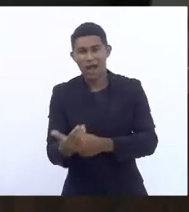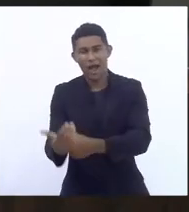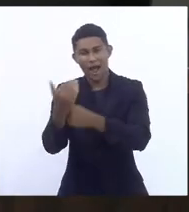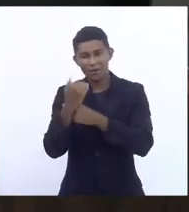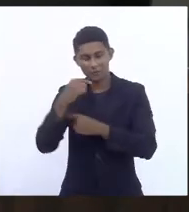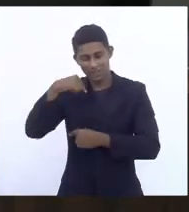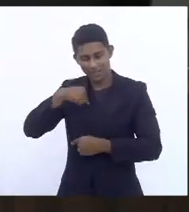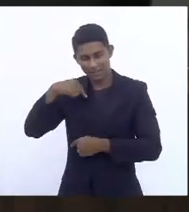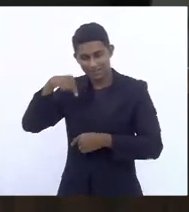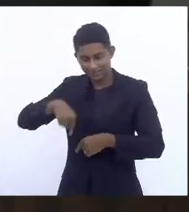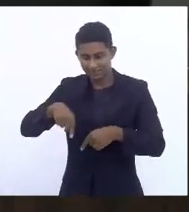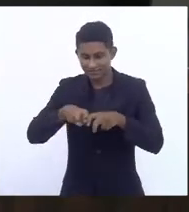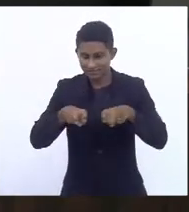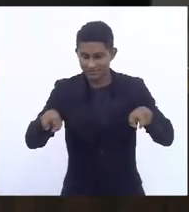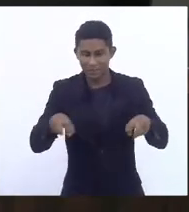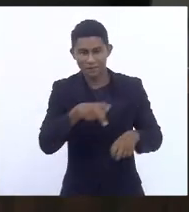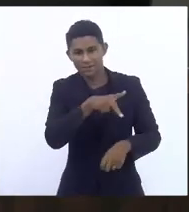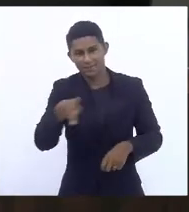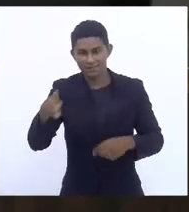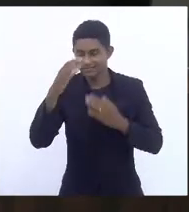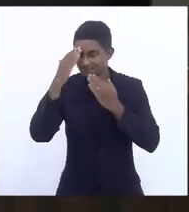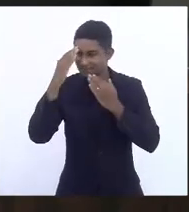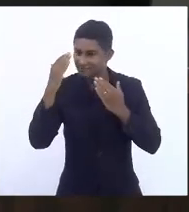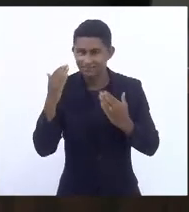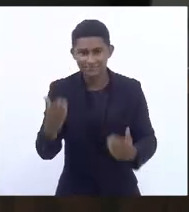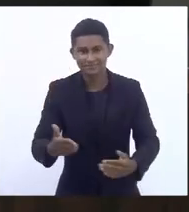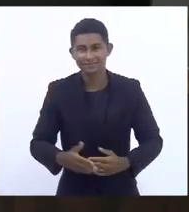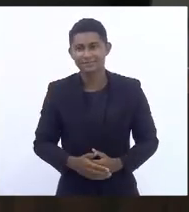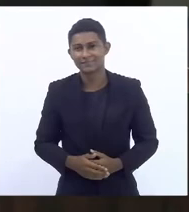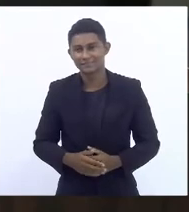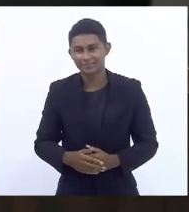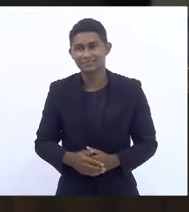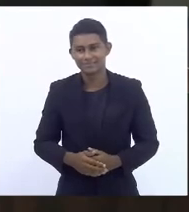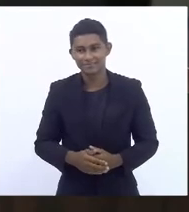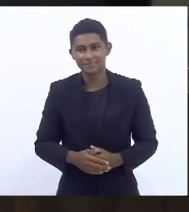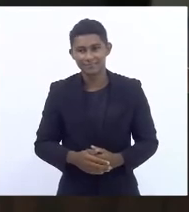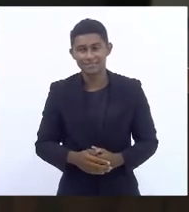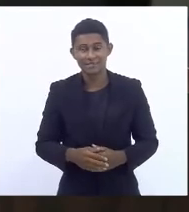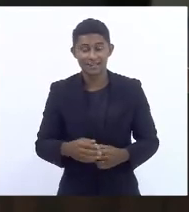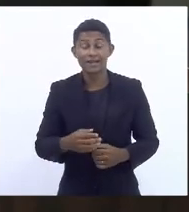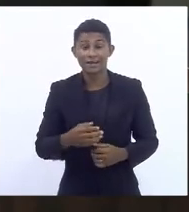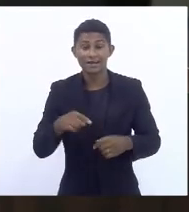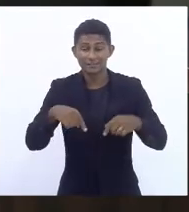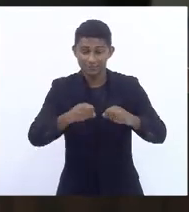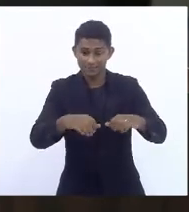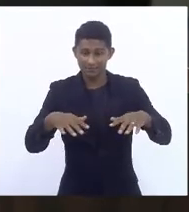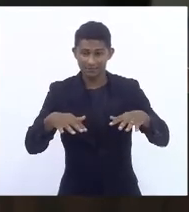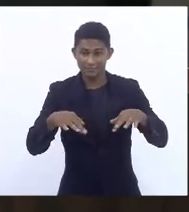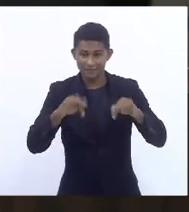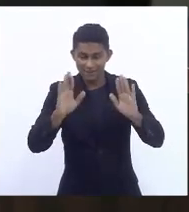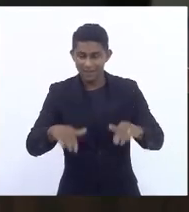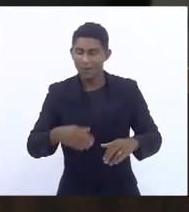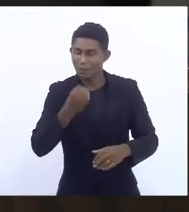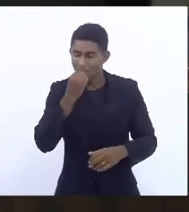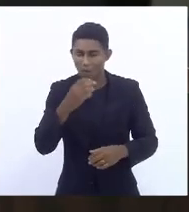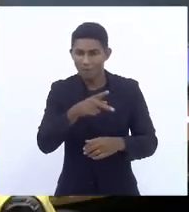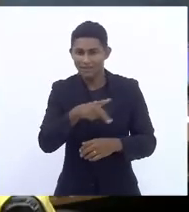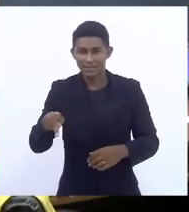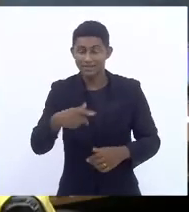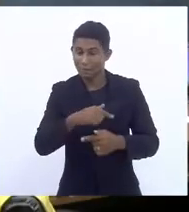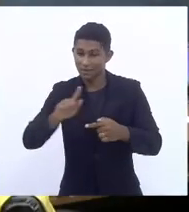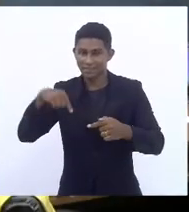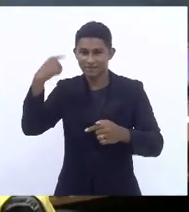os trabalhos. Viu, Marta? Muito obrigado. Boa presidência no expediente final e até a semana que vem aí, se Deus quiser.